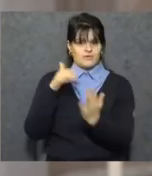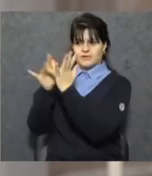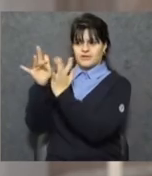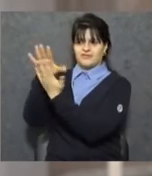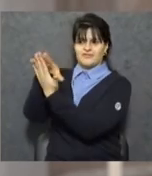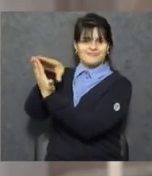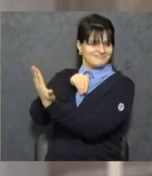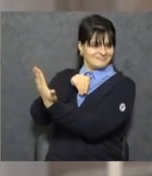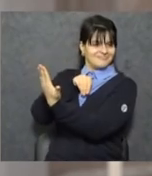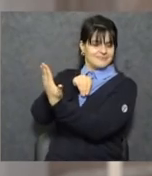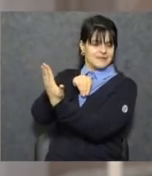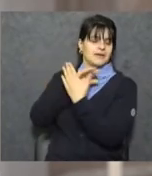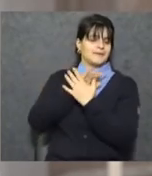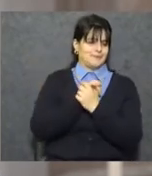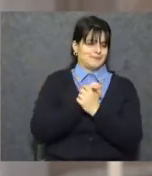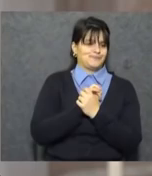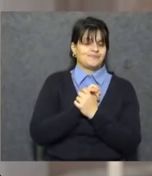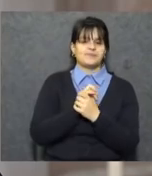Isto é, não somos apenas